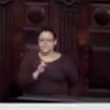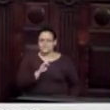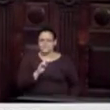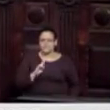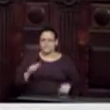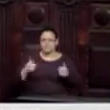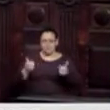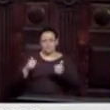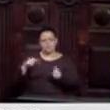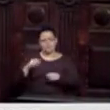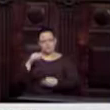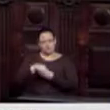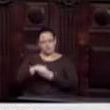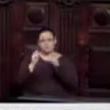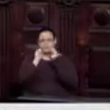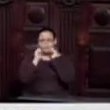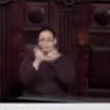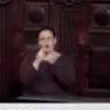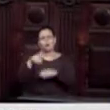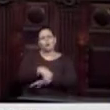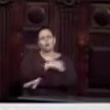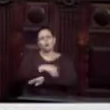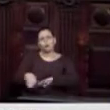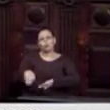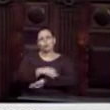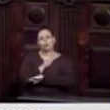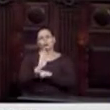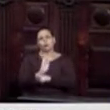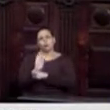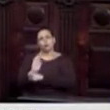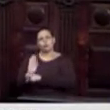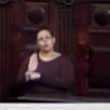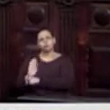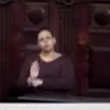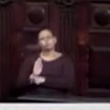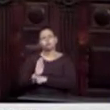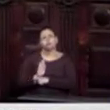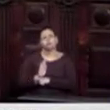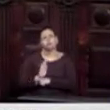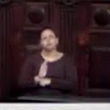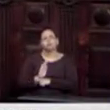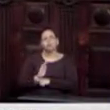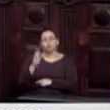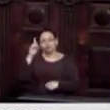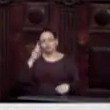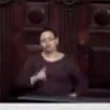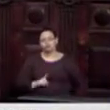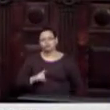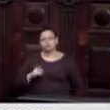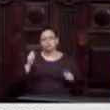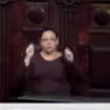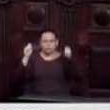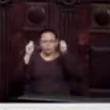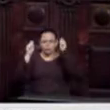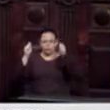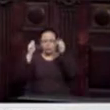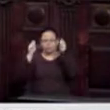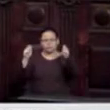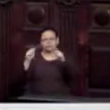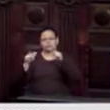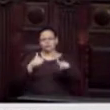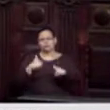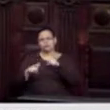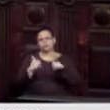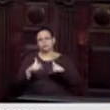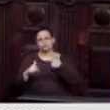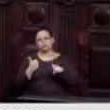atuar aqui dentro na casa e nas ruas, em solidariedade ao direito de manifestação de trabalhadores